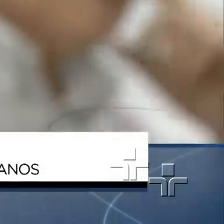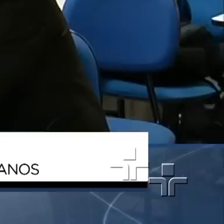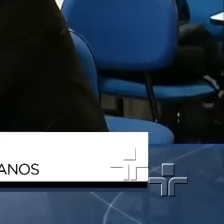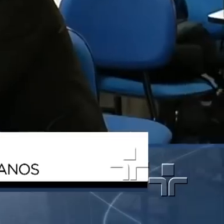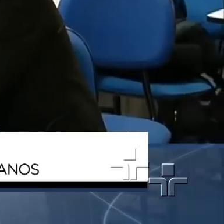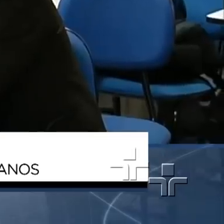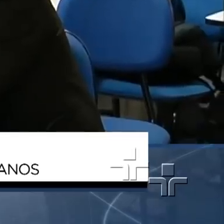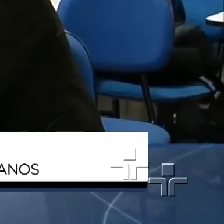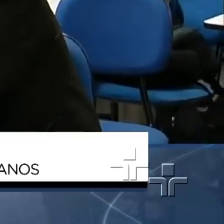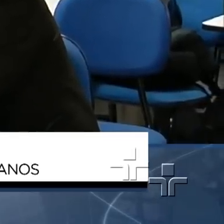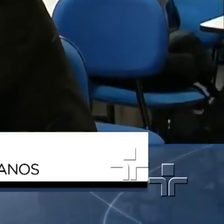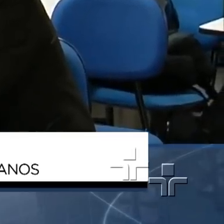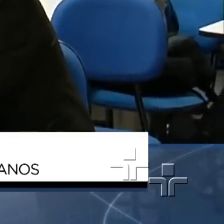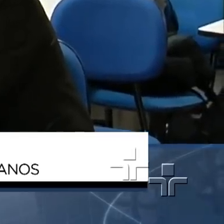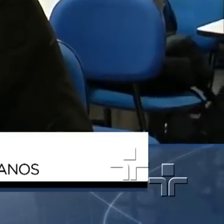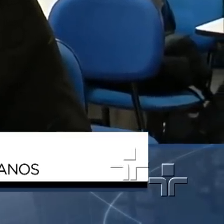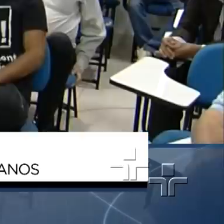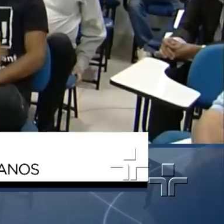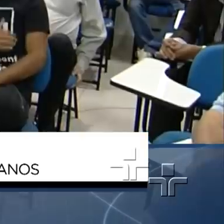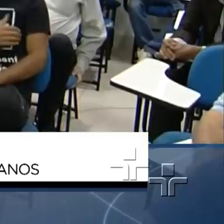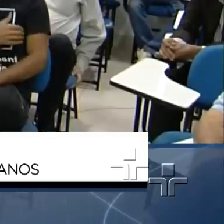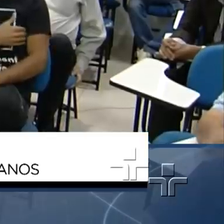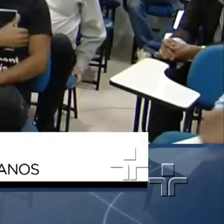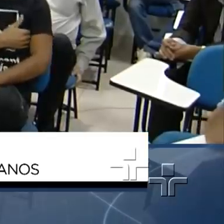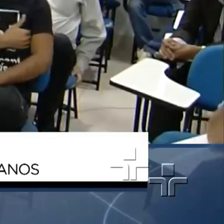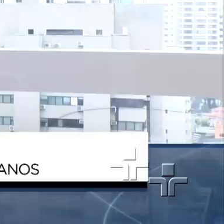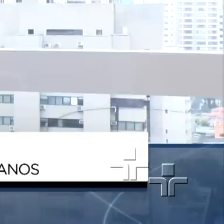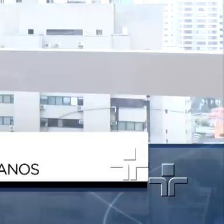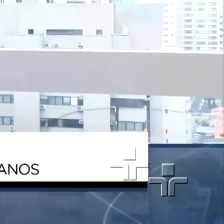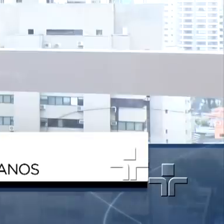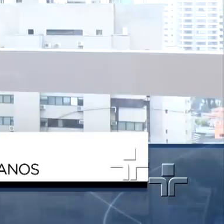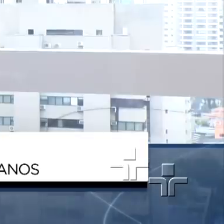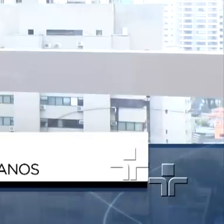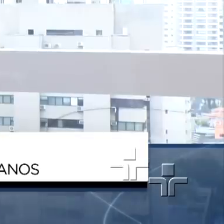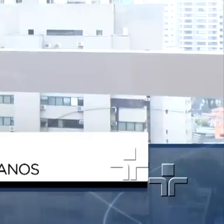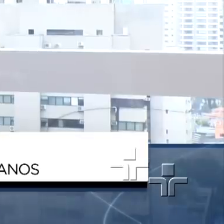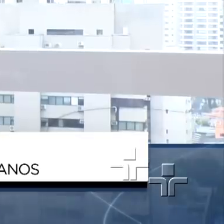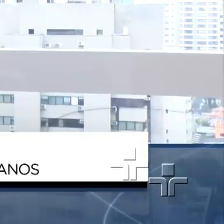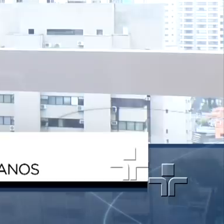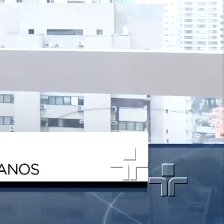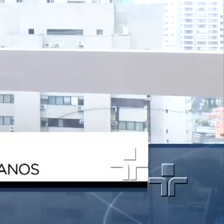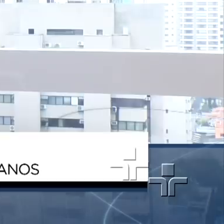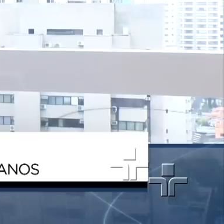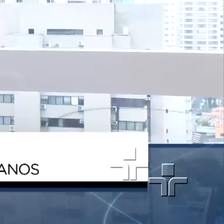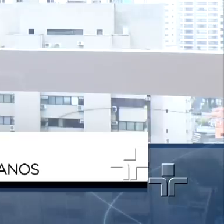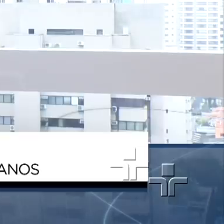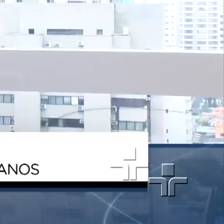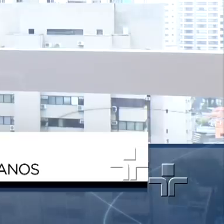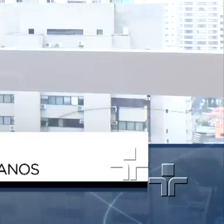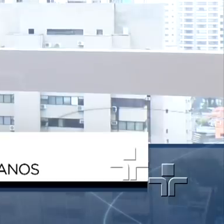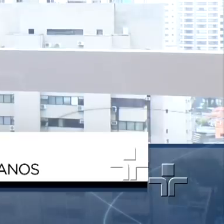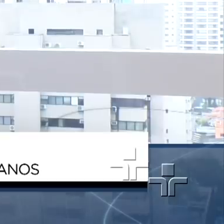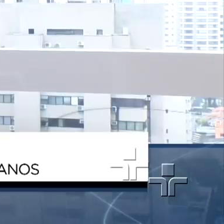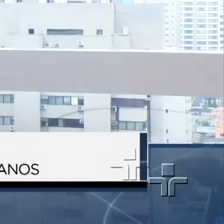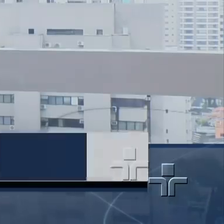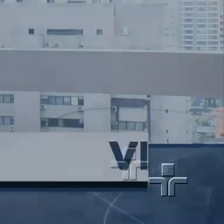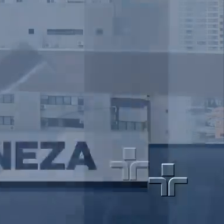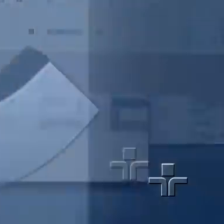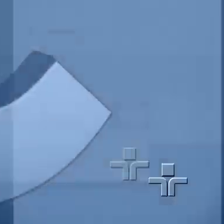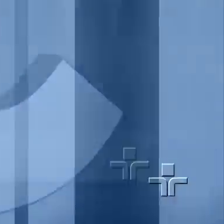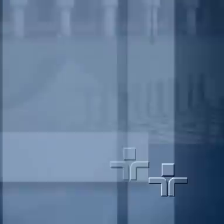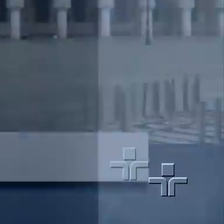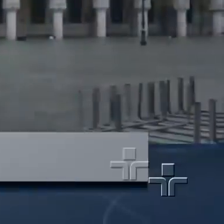anos voltam a batalhar por um diploma de faculdade. Eu tenho maior chance de conseguir uma vaga no mercado de